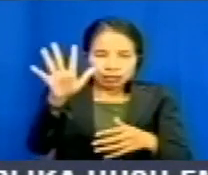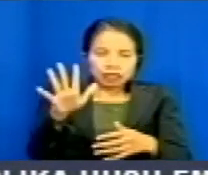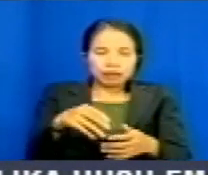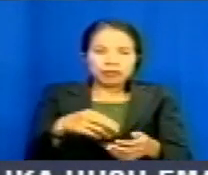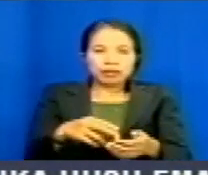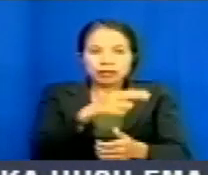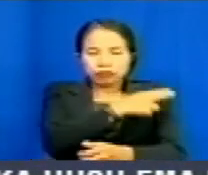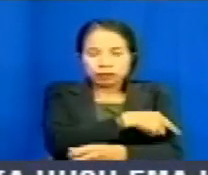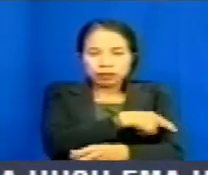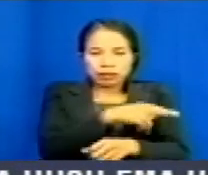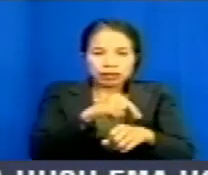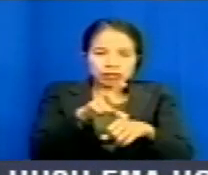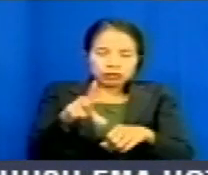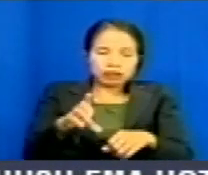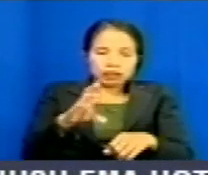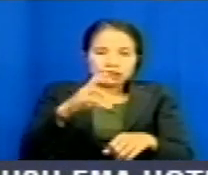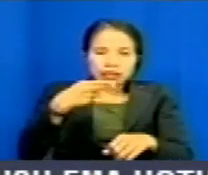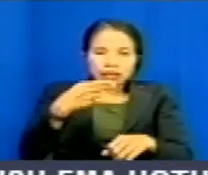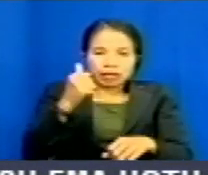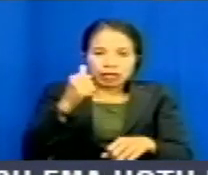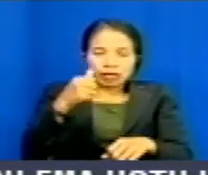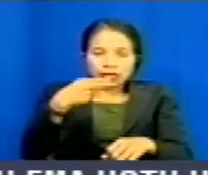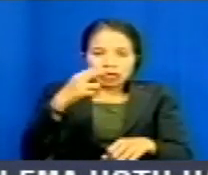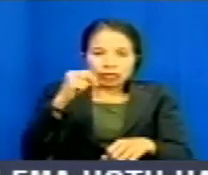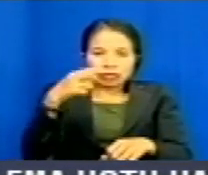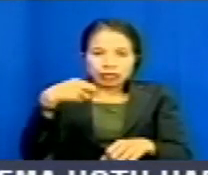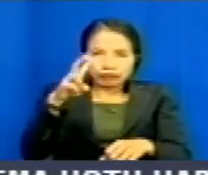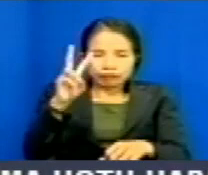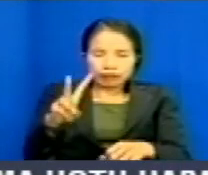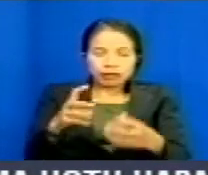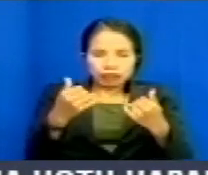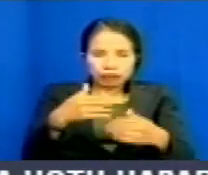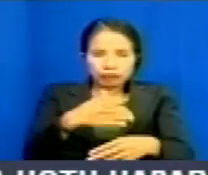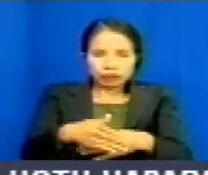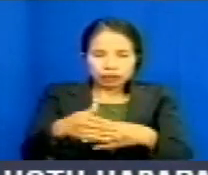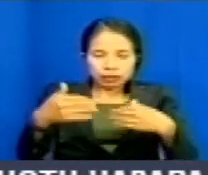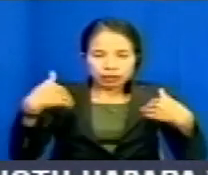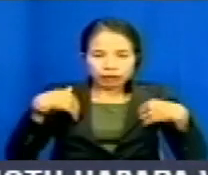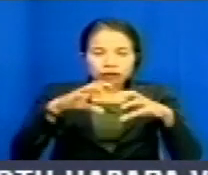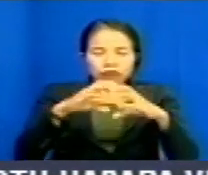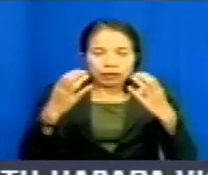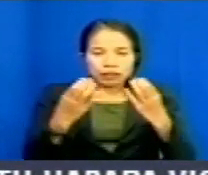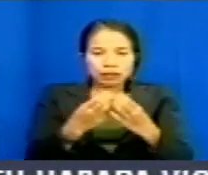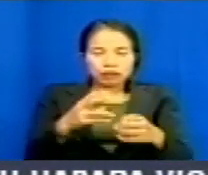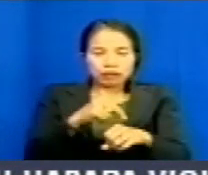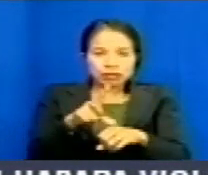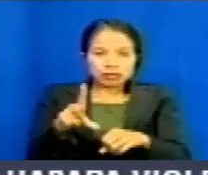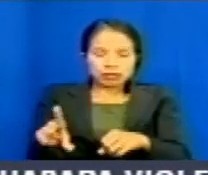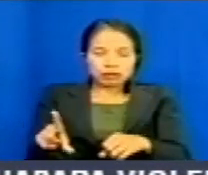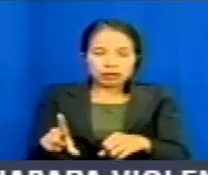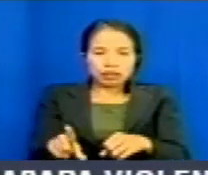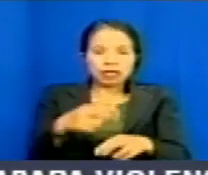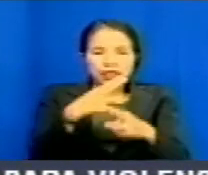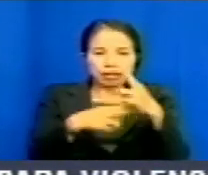Guido Valadares. Governante ne dehang, daudau ne, processo e na Comissão Nacional Aprovisionamento